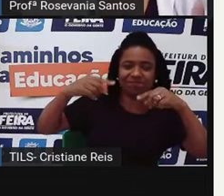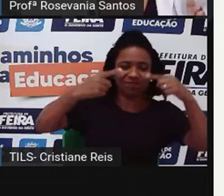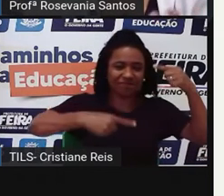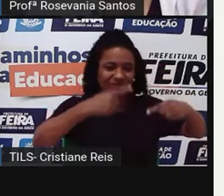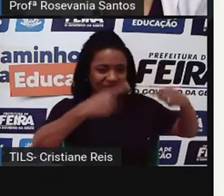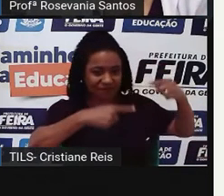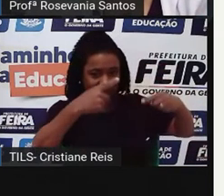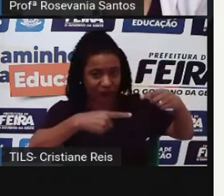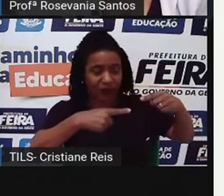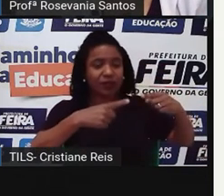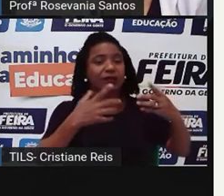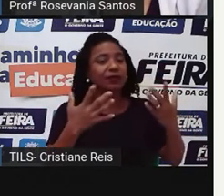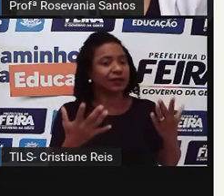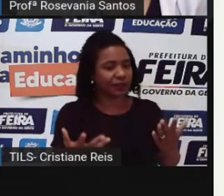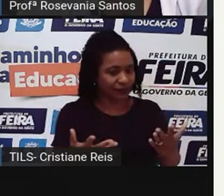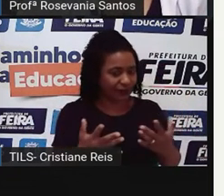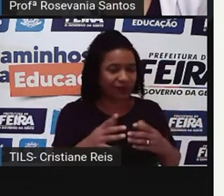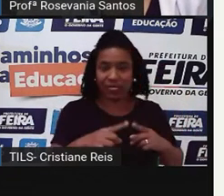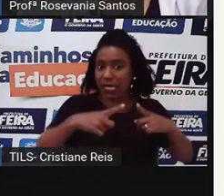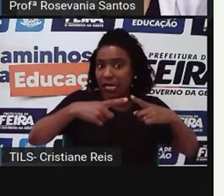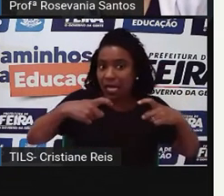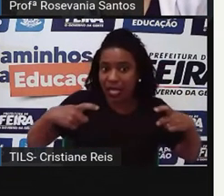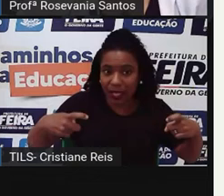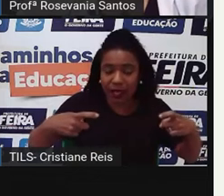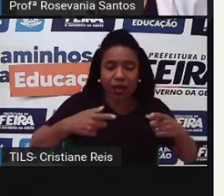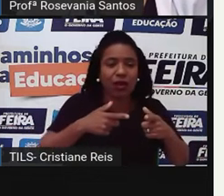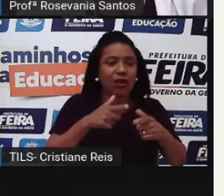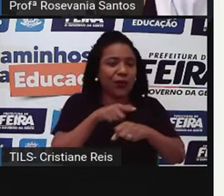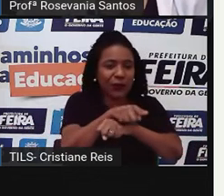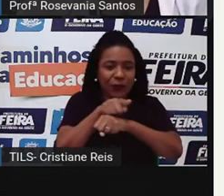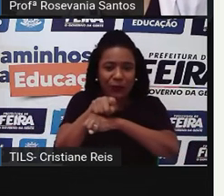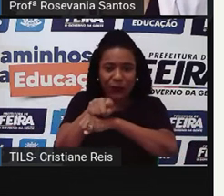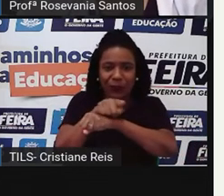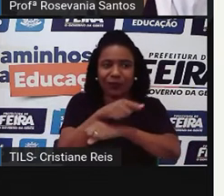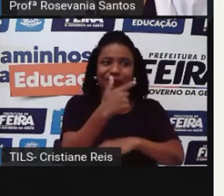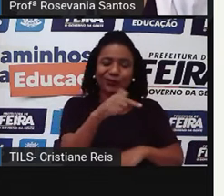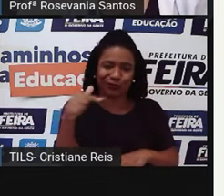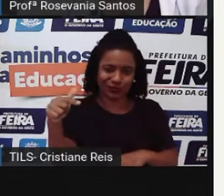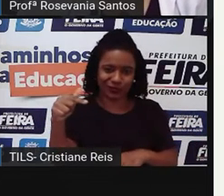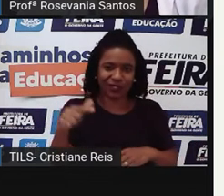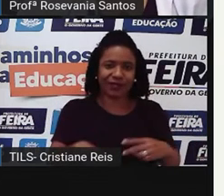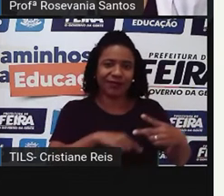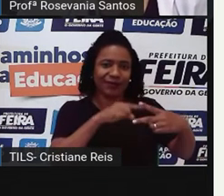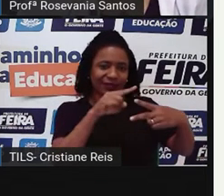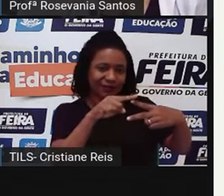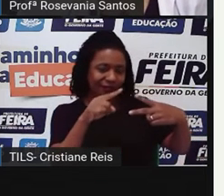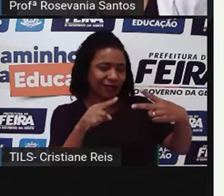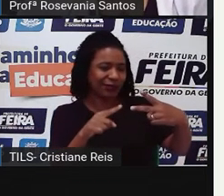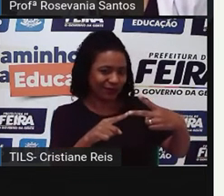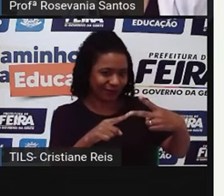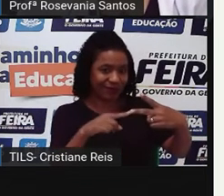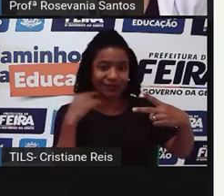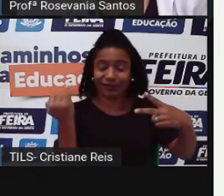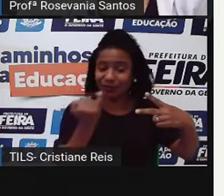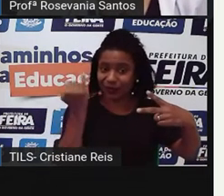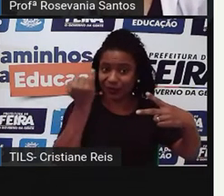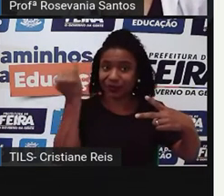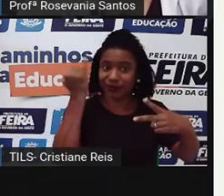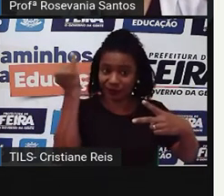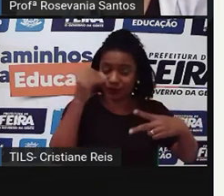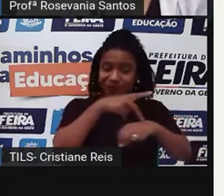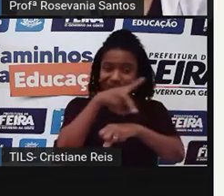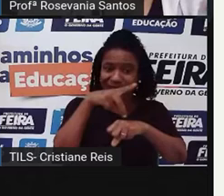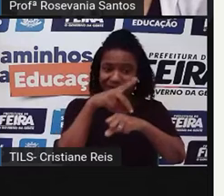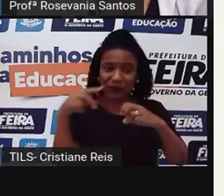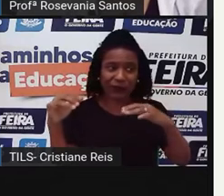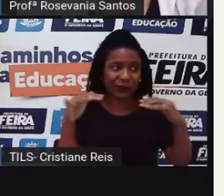lado, área de dominação do outro. E aí a gente tinha duas superpotências mundiais, né? Políticas distintas, que se opunham. Ou